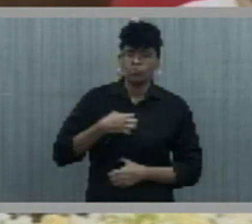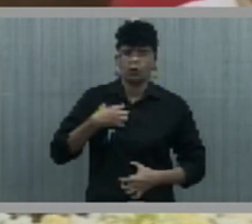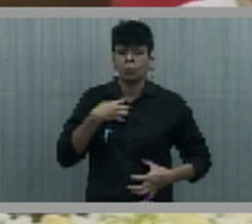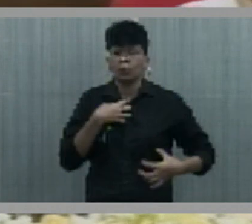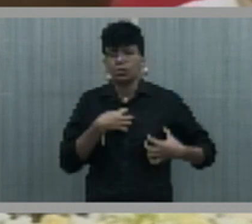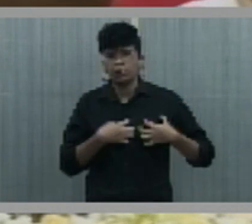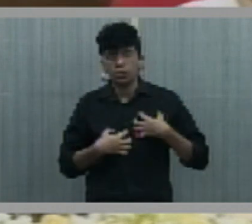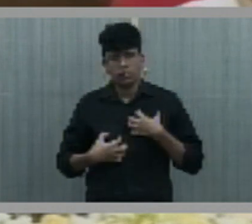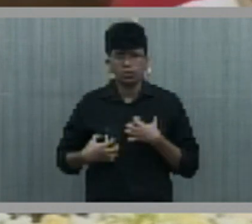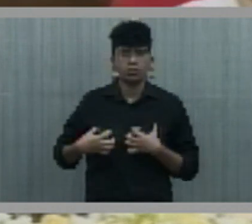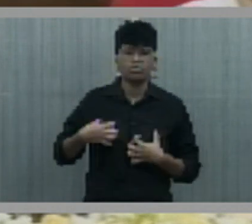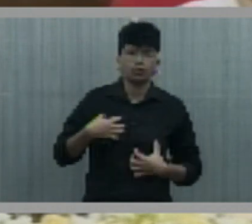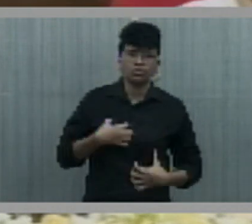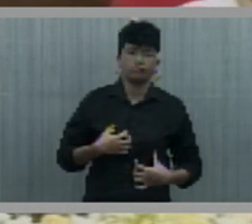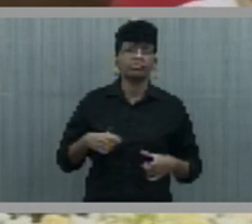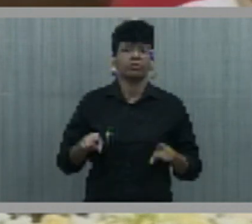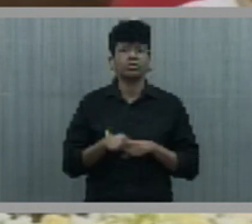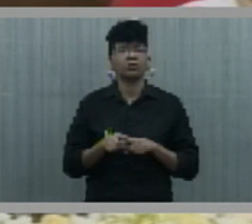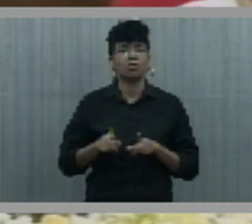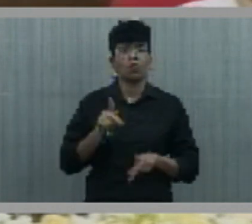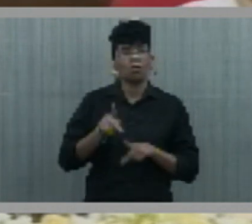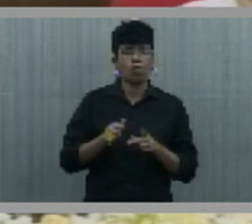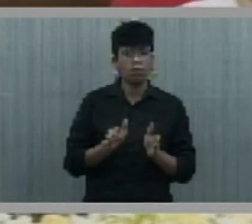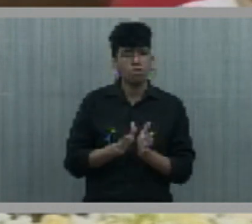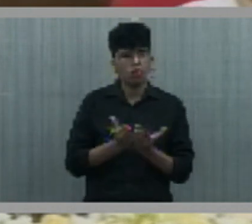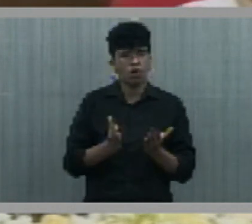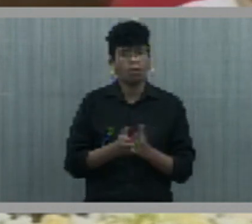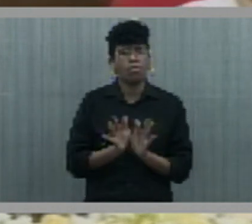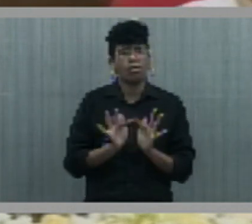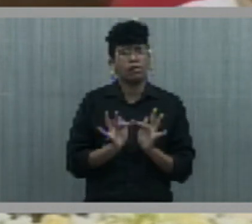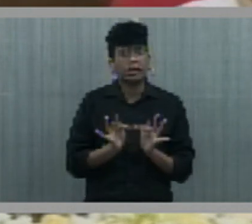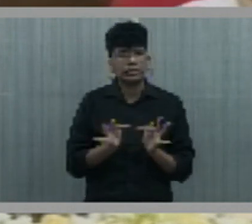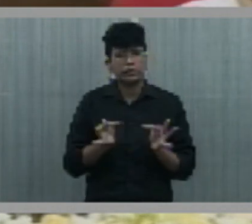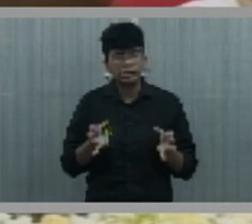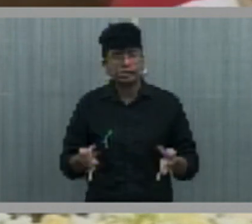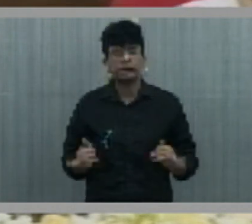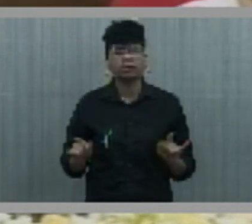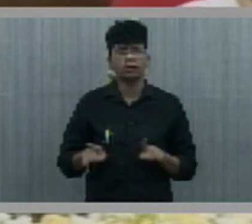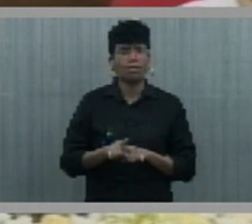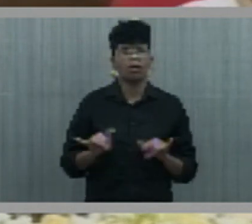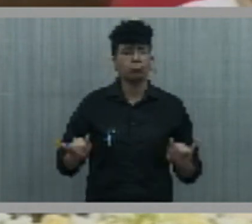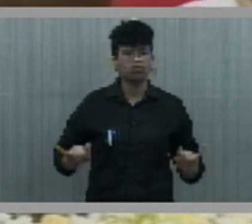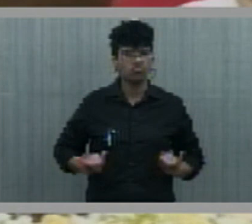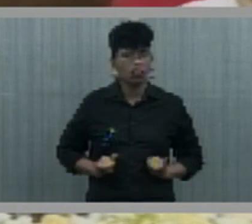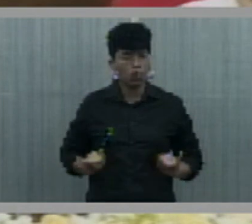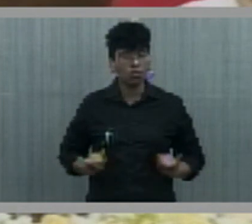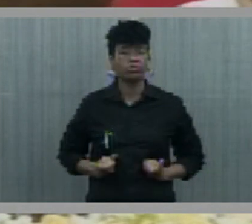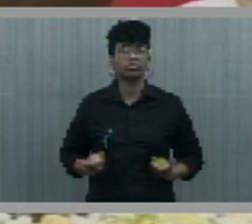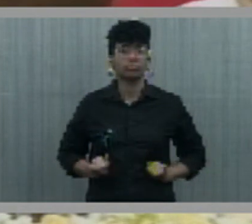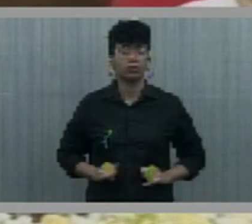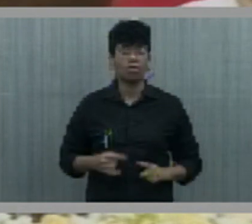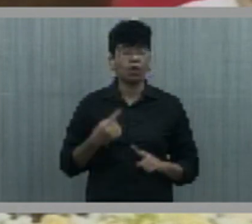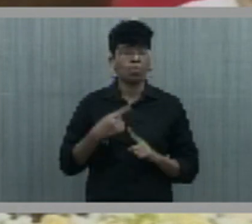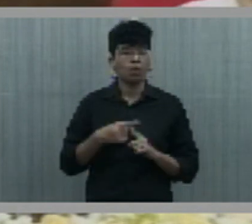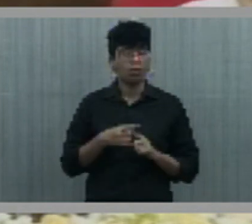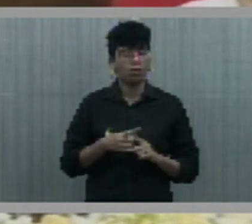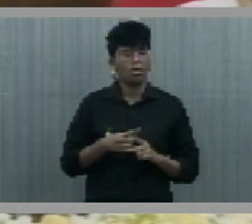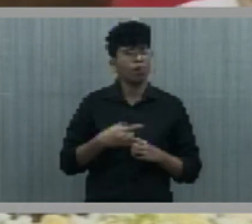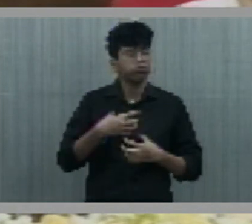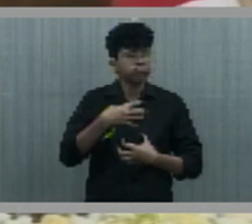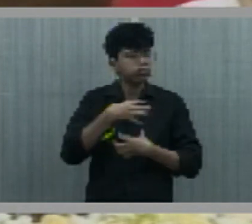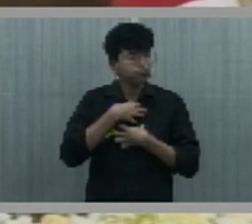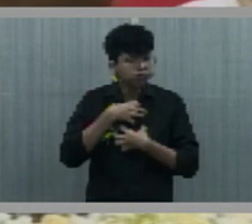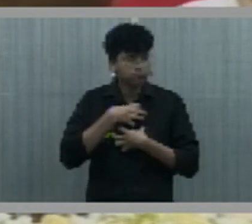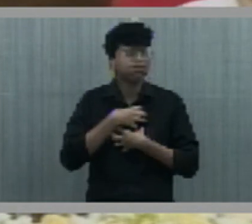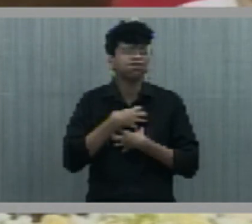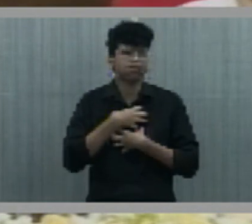angústias, sobretudo dos pobres e de todos aqueles que sofrem, porque estes sentimentos devem